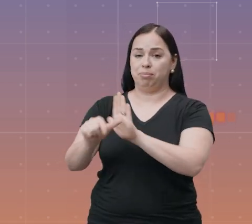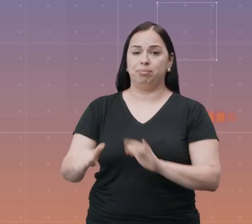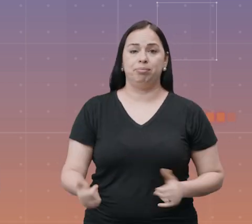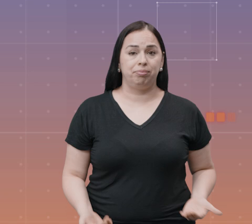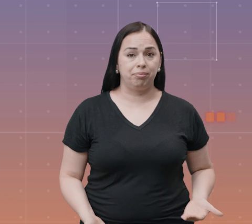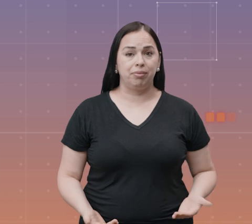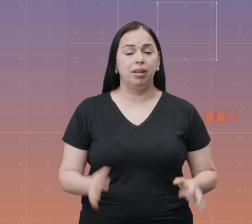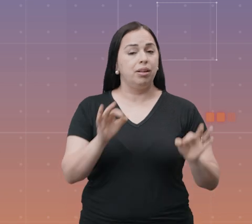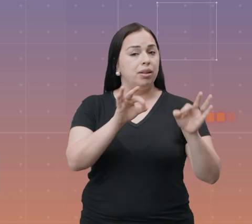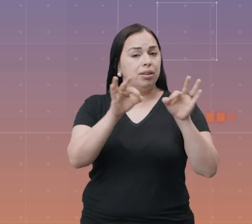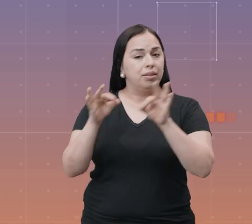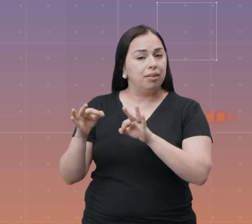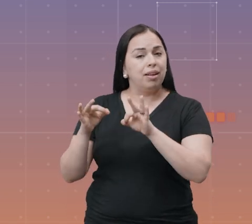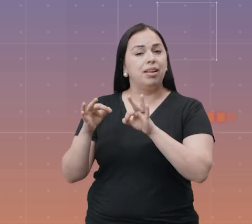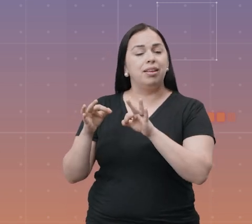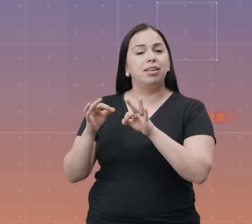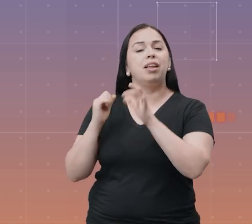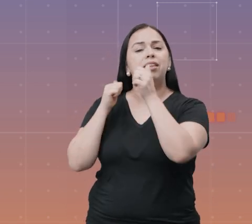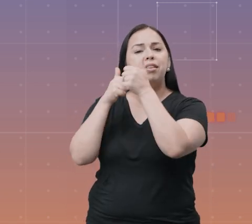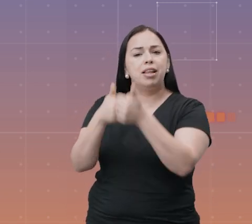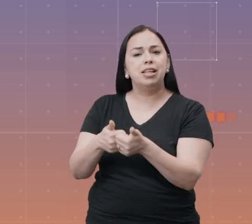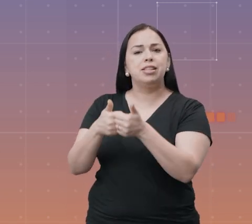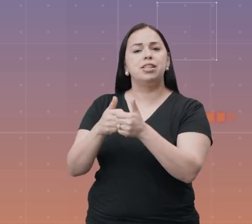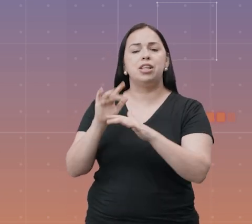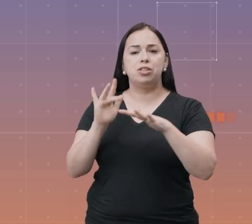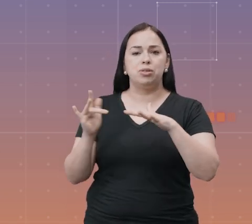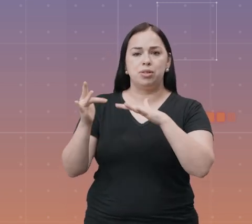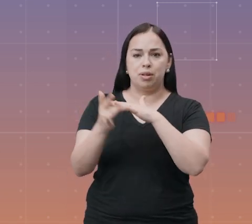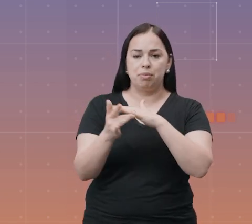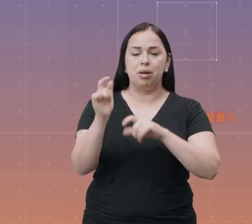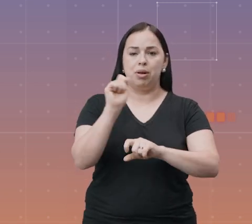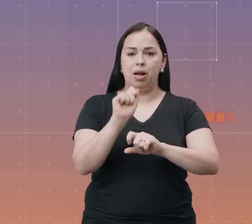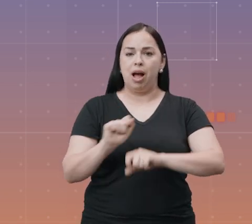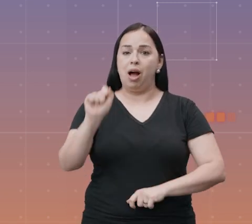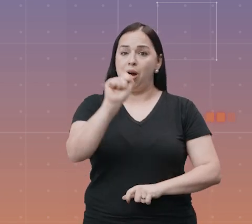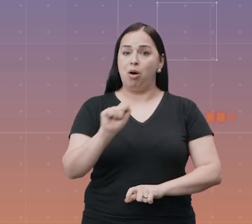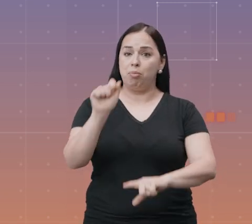Campos. Nos acompanhe também pelas nossas redes sociais, no